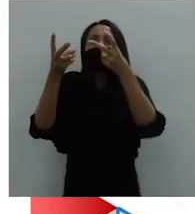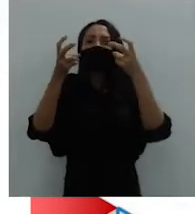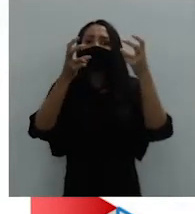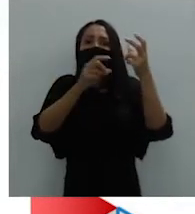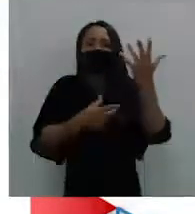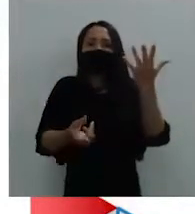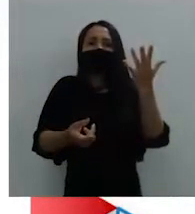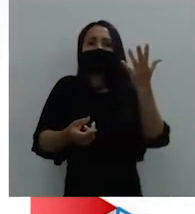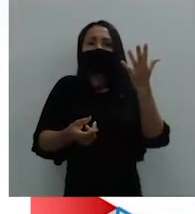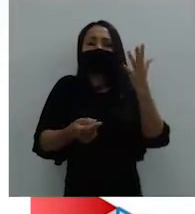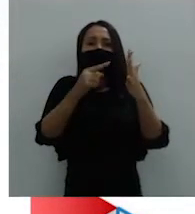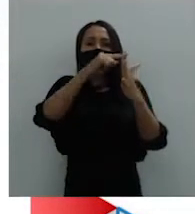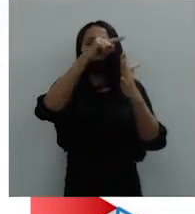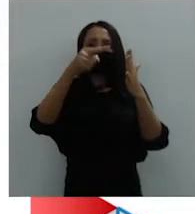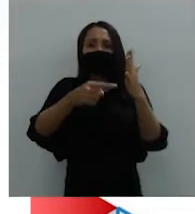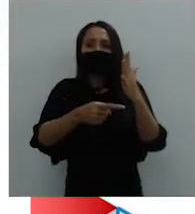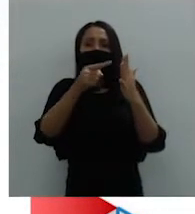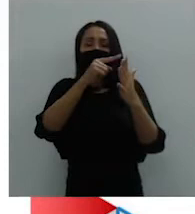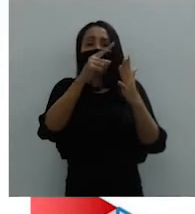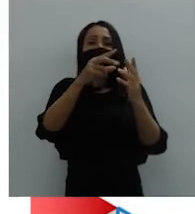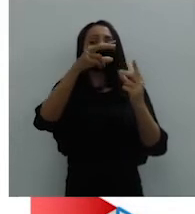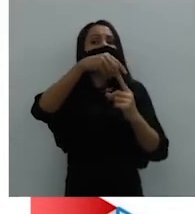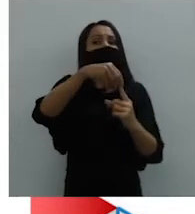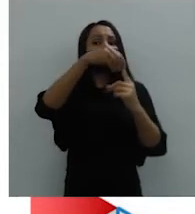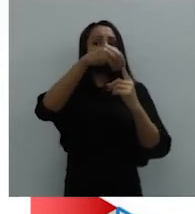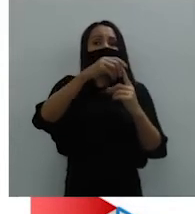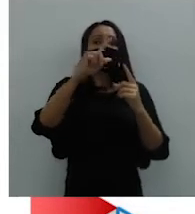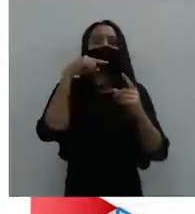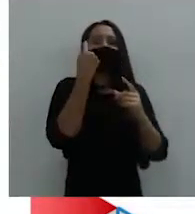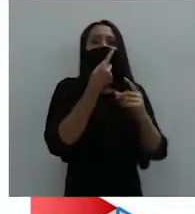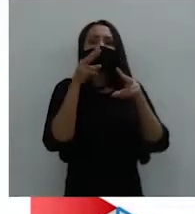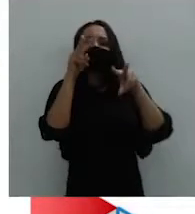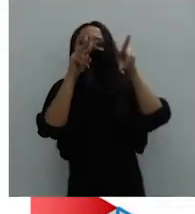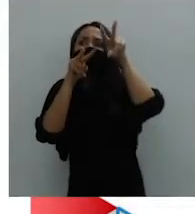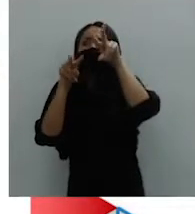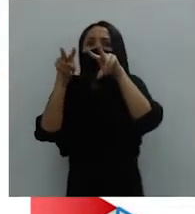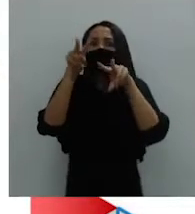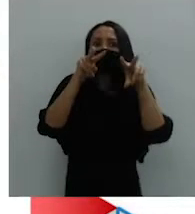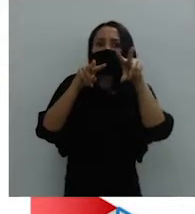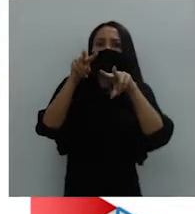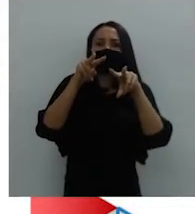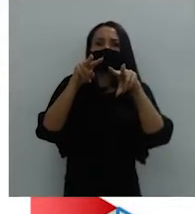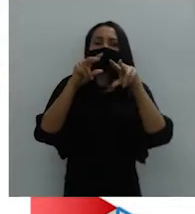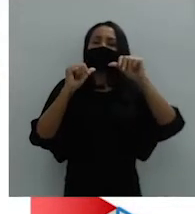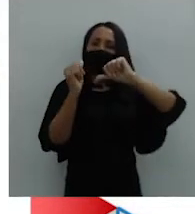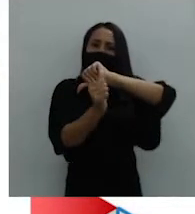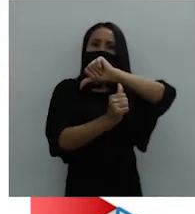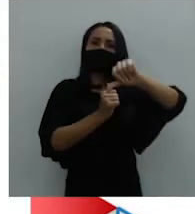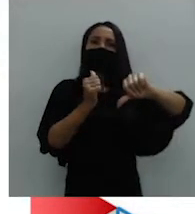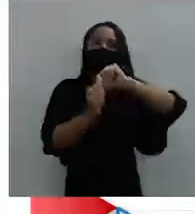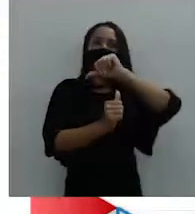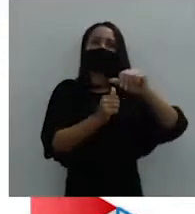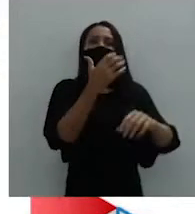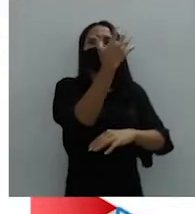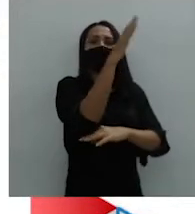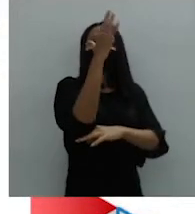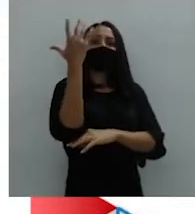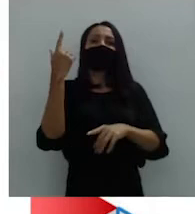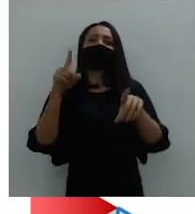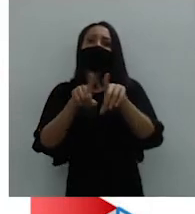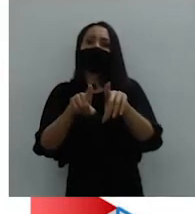5 sentidos, mas principalmente com a nossa visão. As modificações nas paisagens também